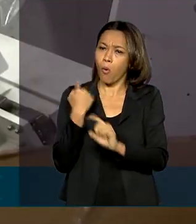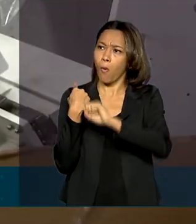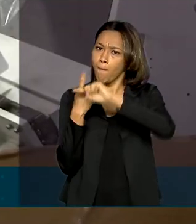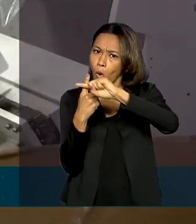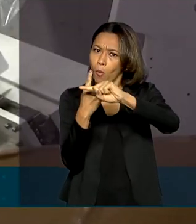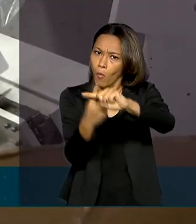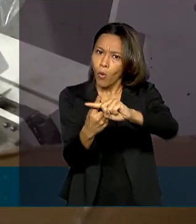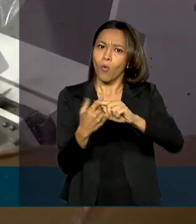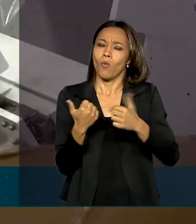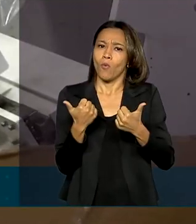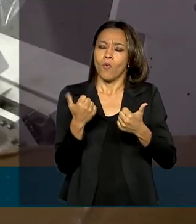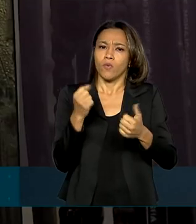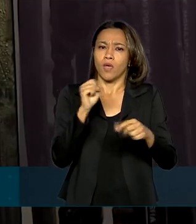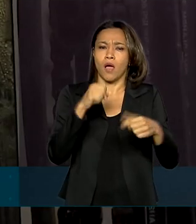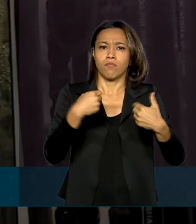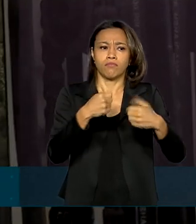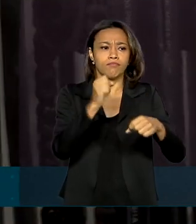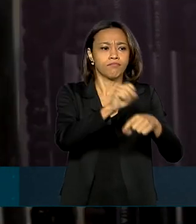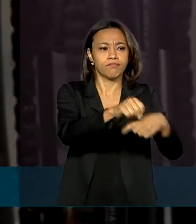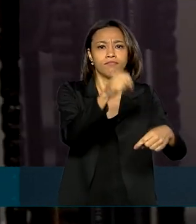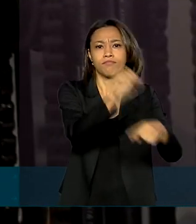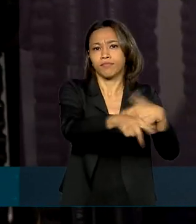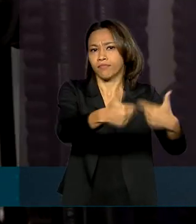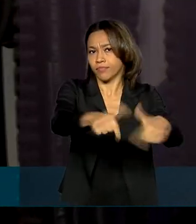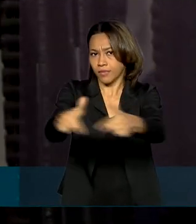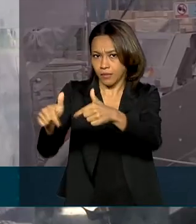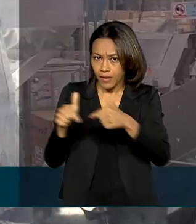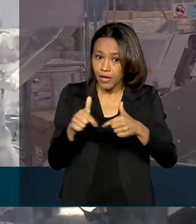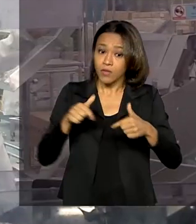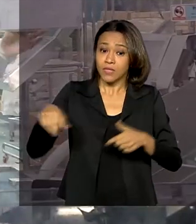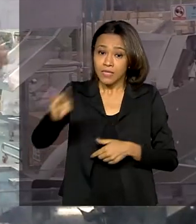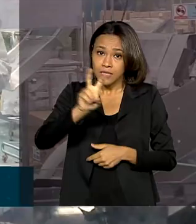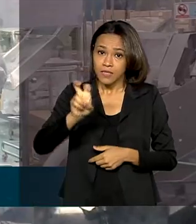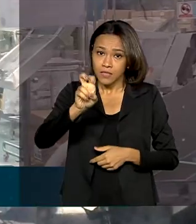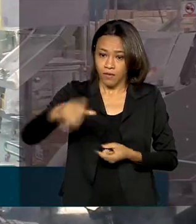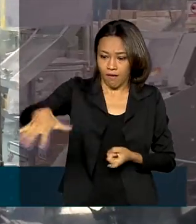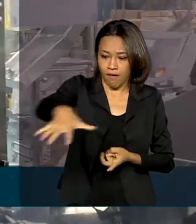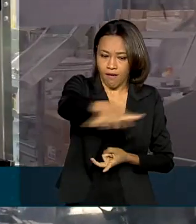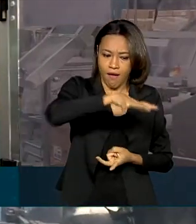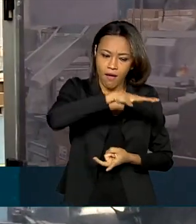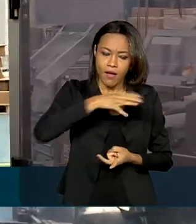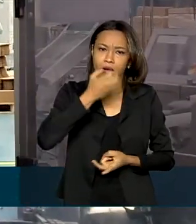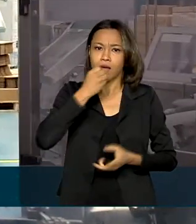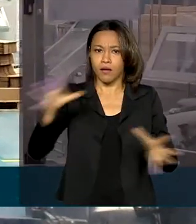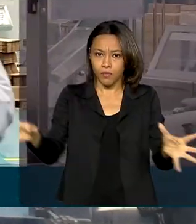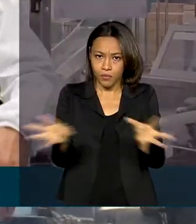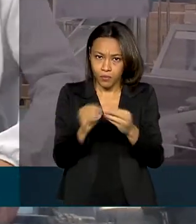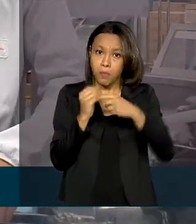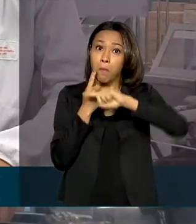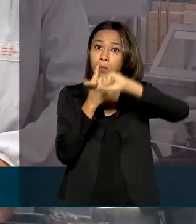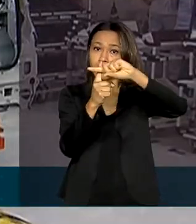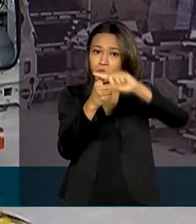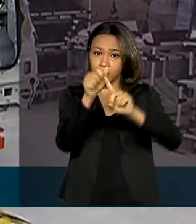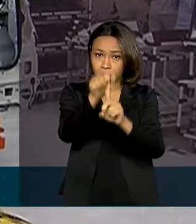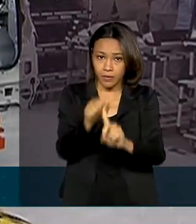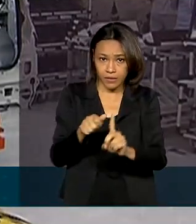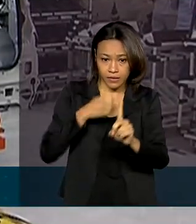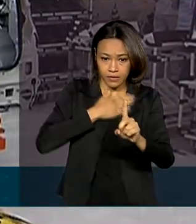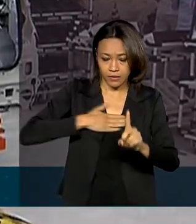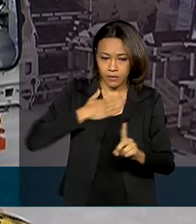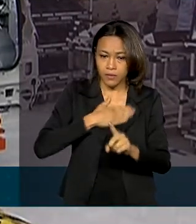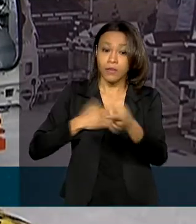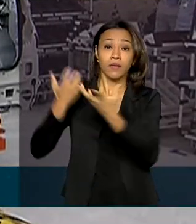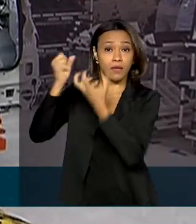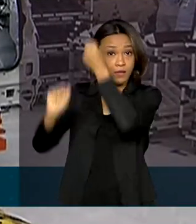na geração de empregos. Cinco setores da atividade econômica tiveram saldo positivo em agosto. A indústria